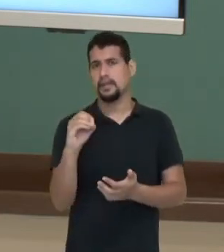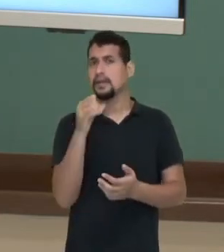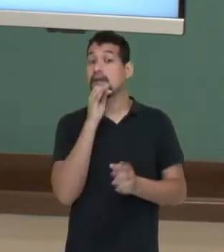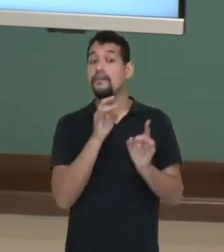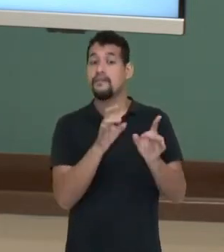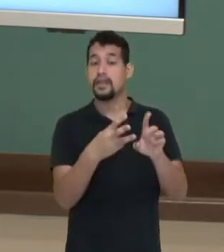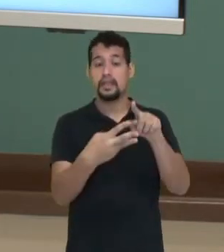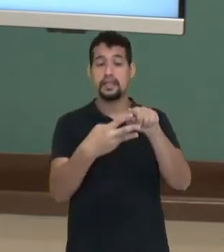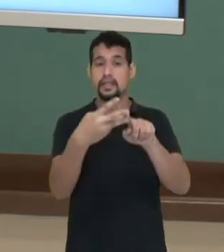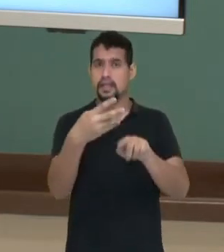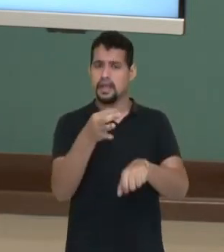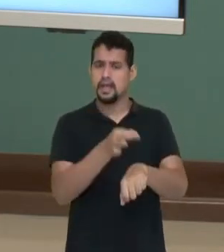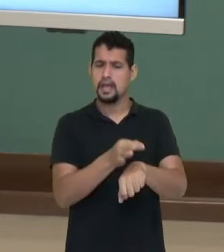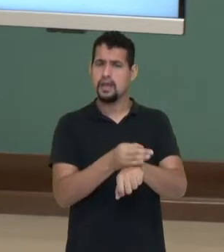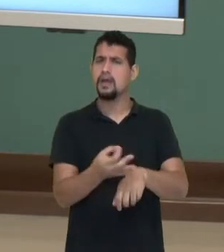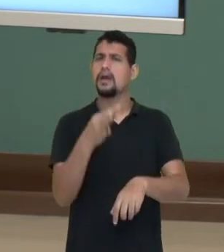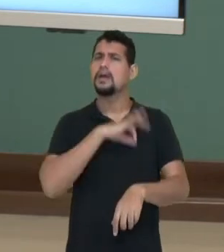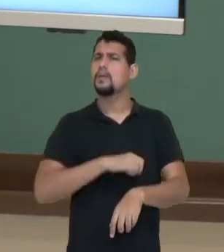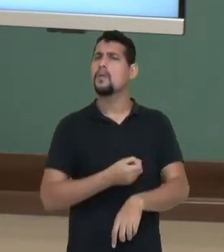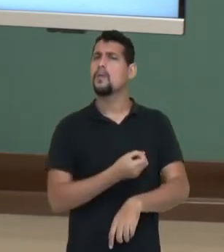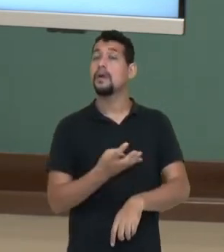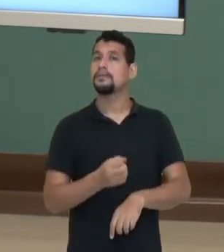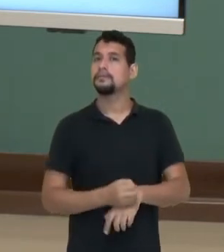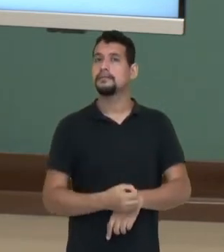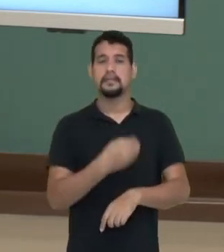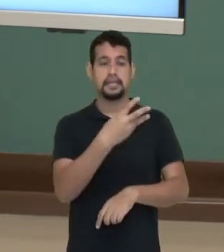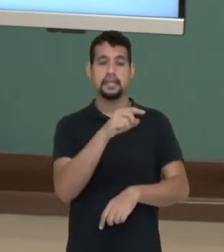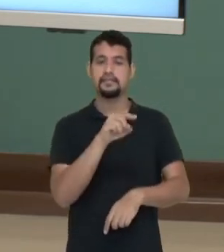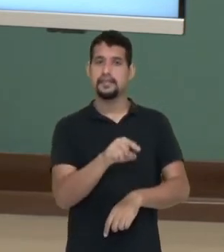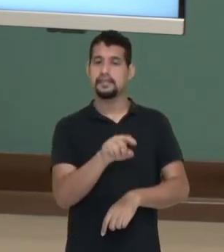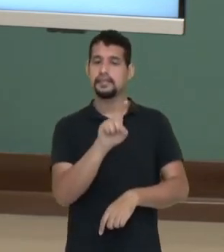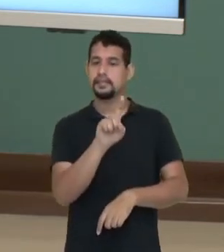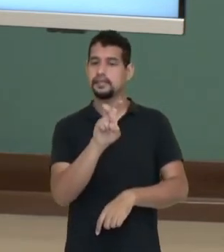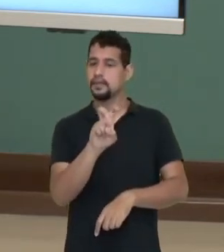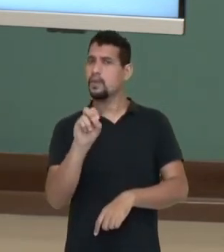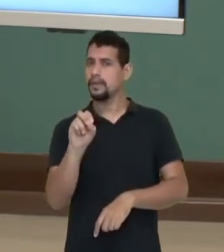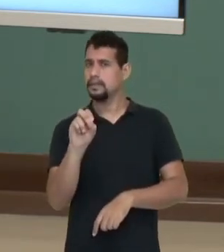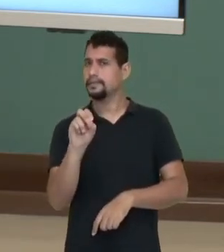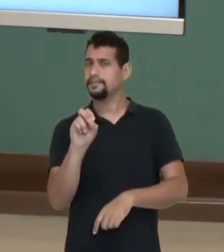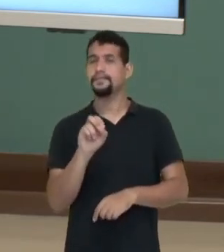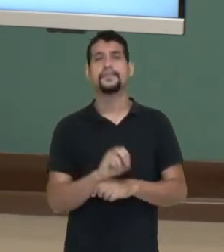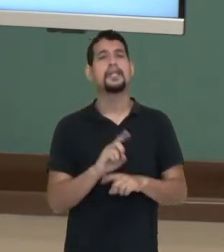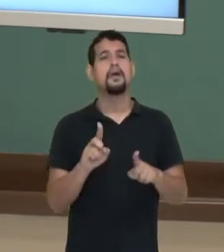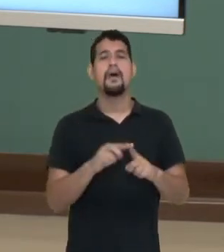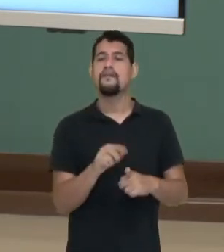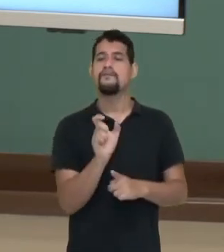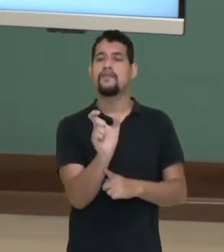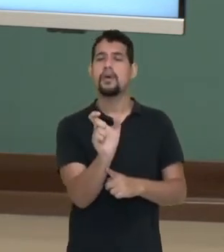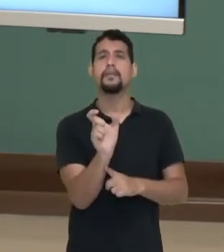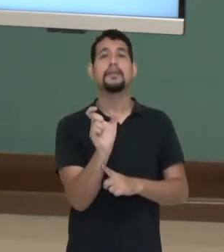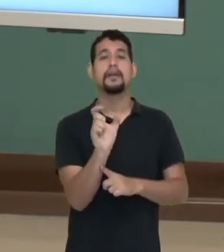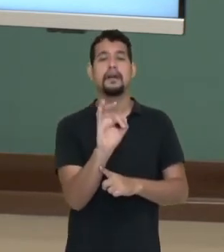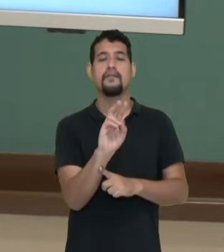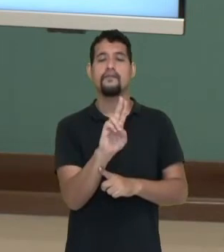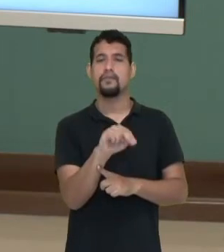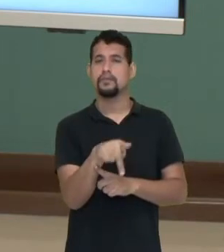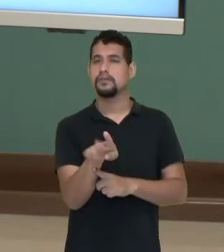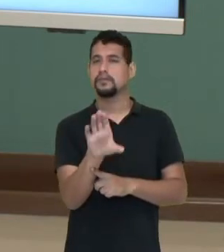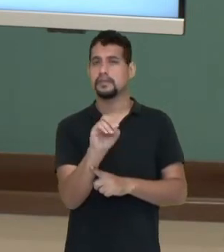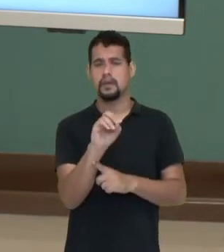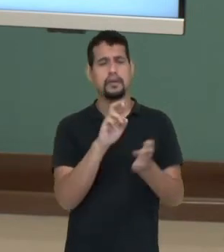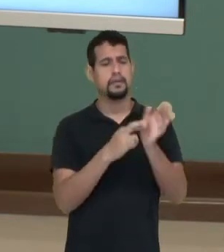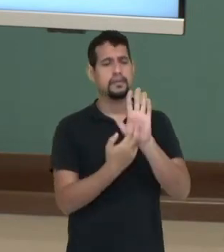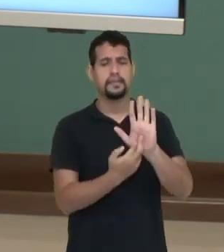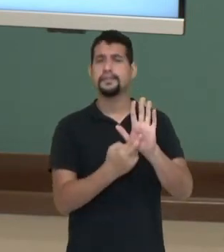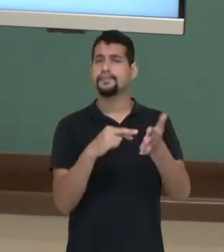relógios, eu vou receber quanto? 3 vezes 150. Então, a fórmula, a função que representa a